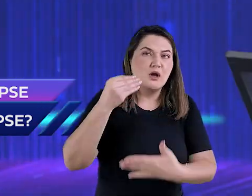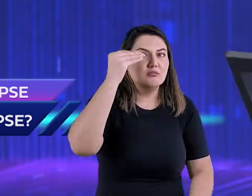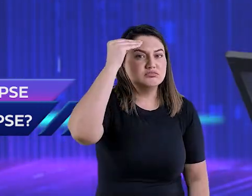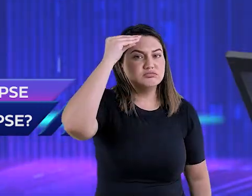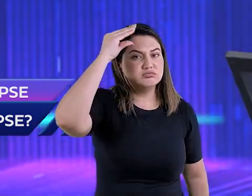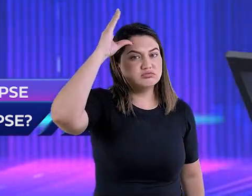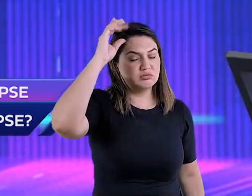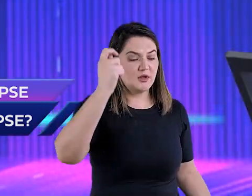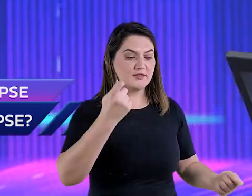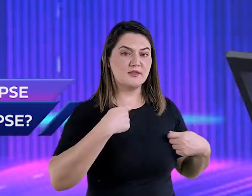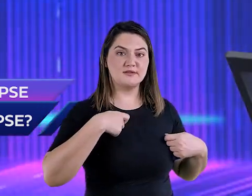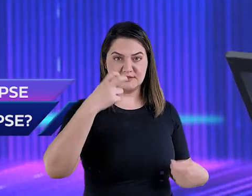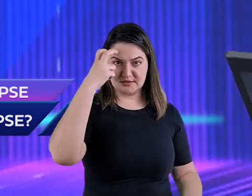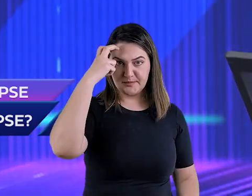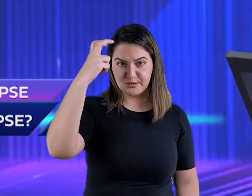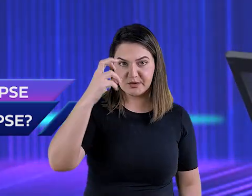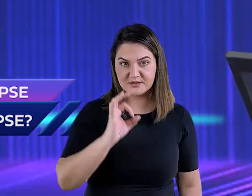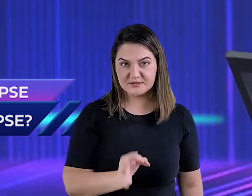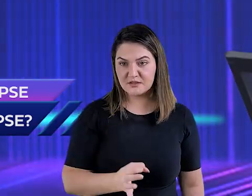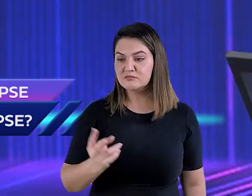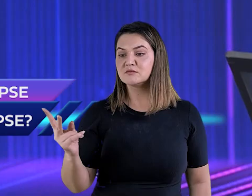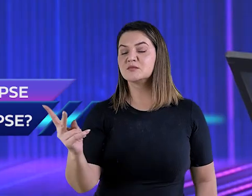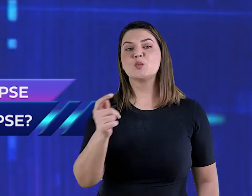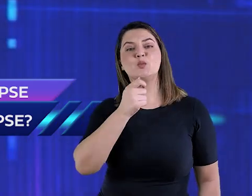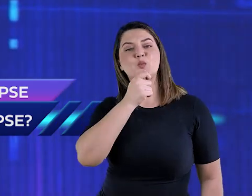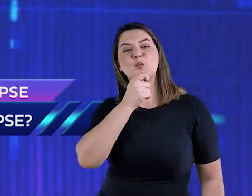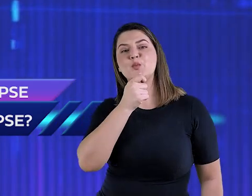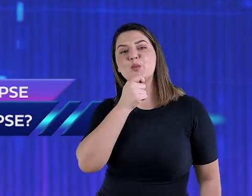vivida, acrescenta sabedoria.